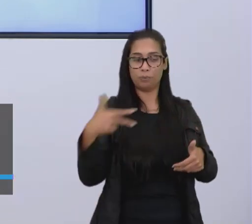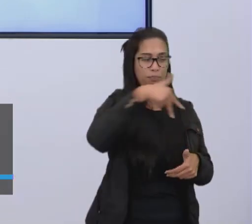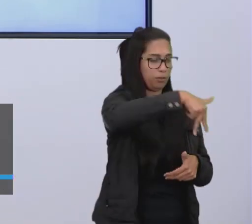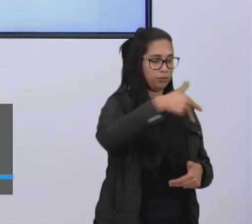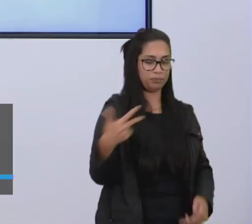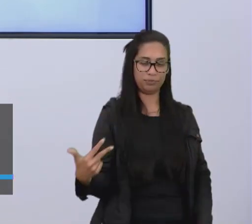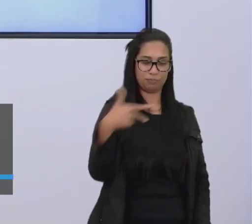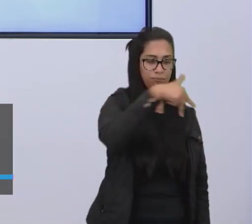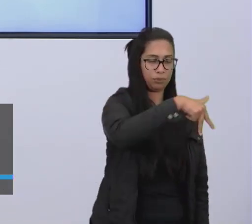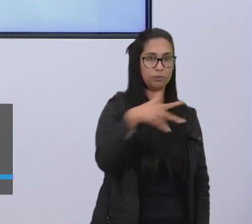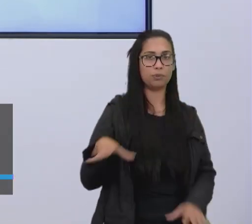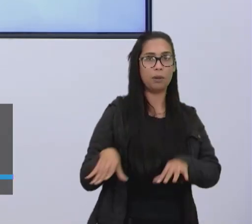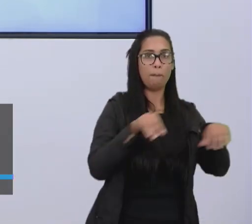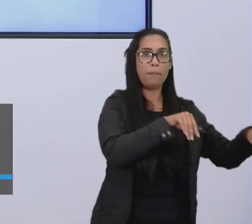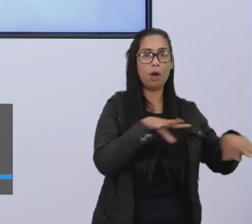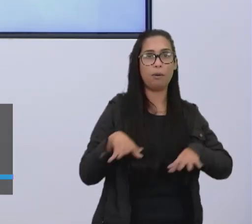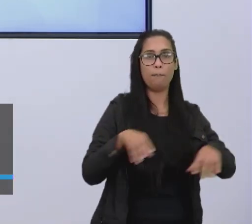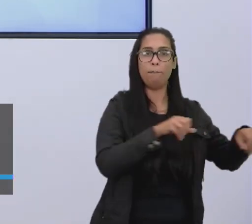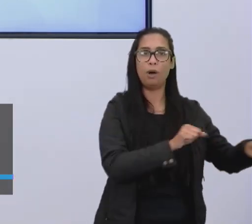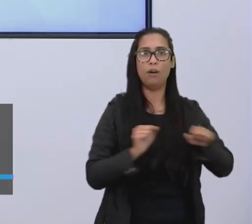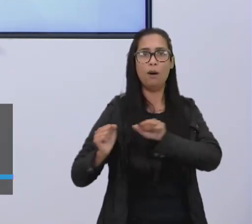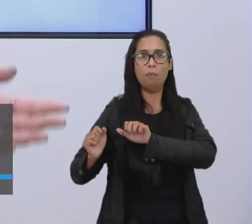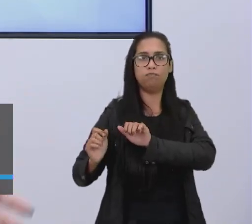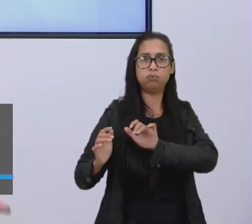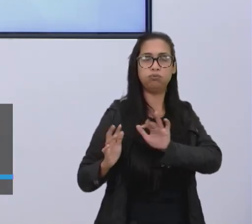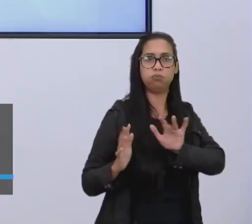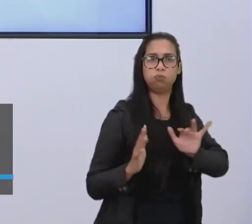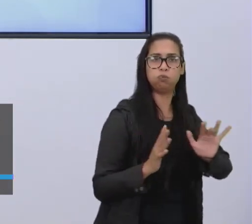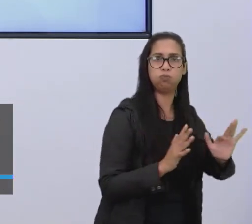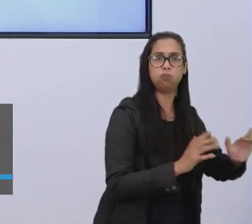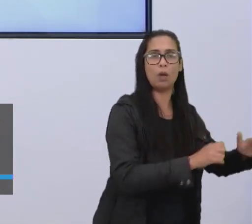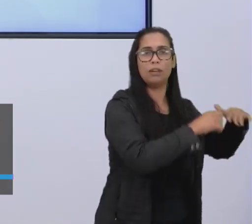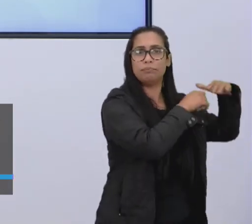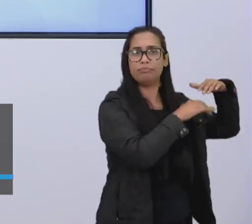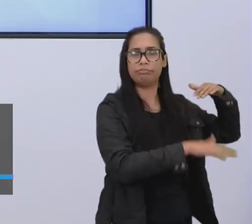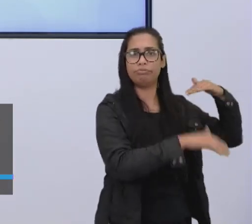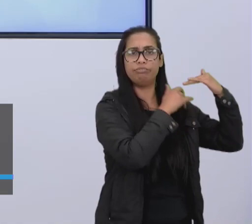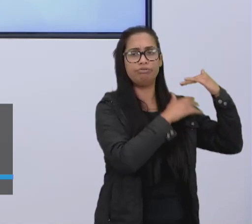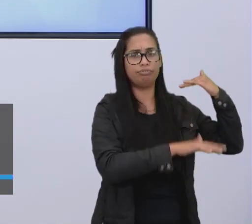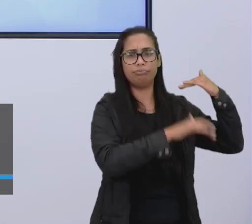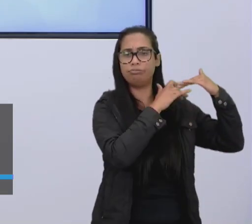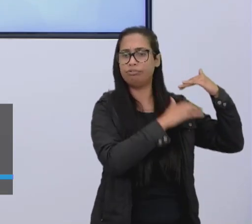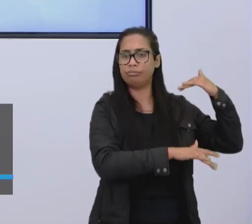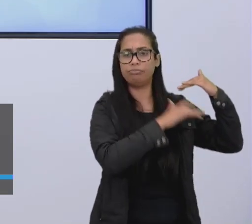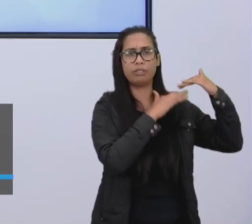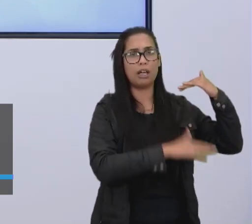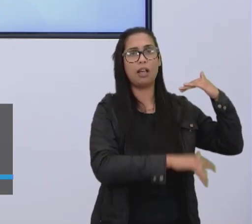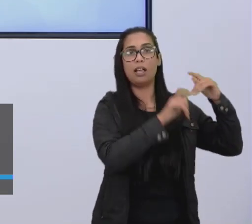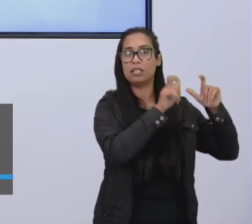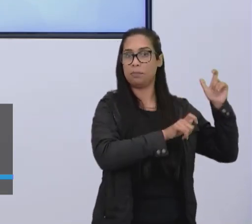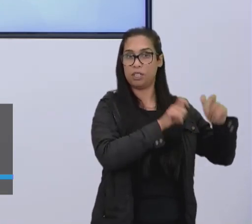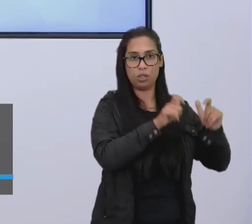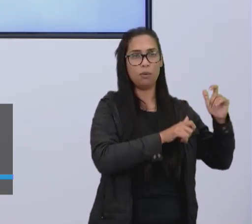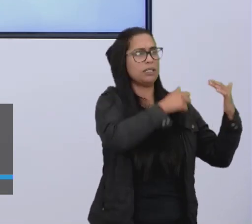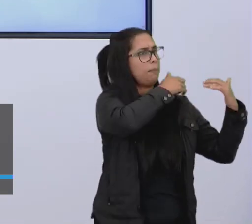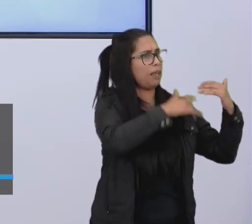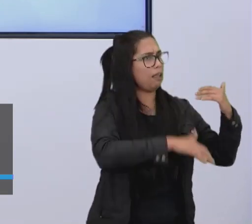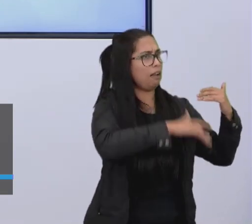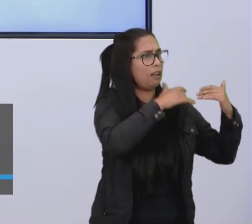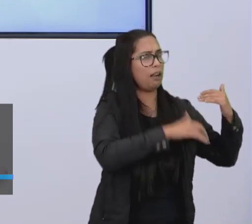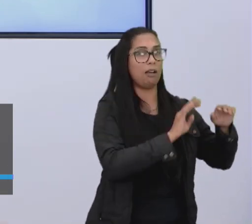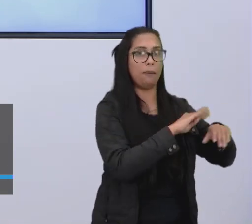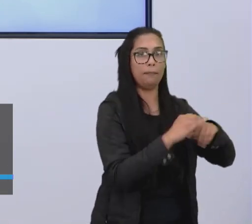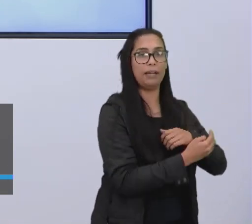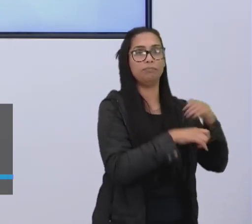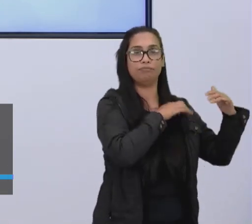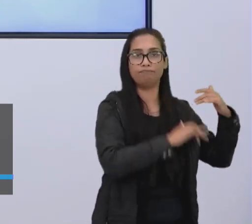bairro, né? Que é o que acontece com a maioria das pessoas. Muitas vezes a gente até muda, não só de cidade, mas muitos de nós